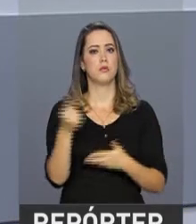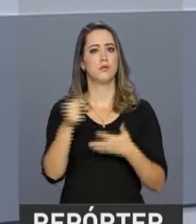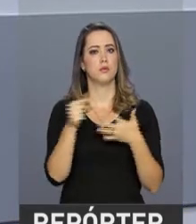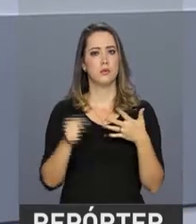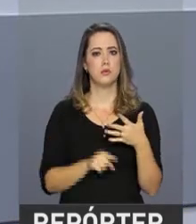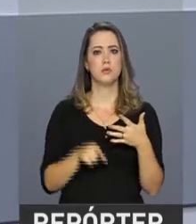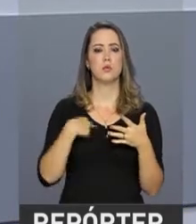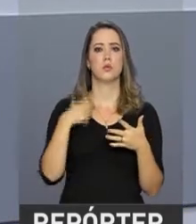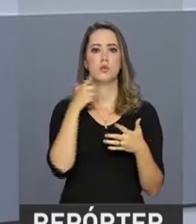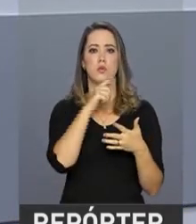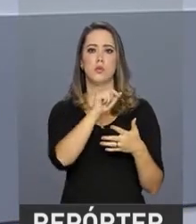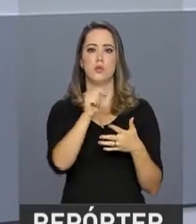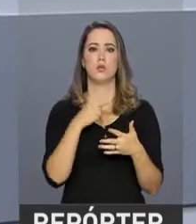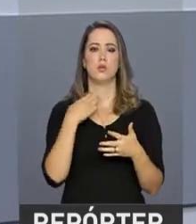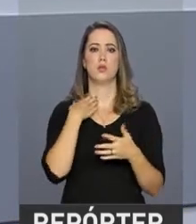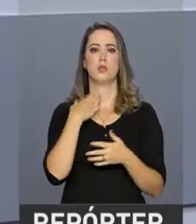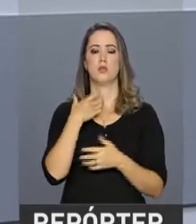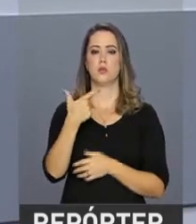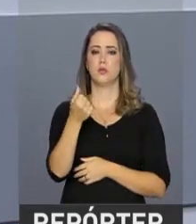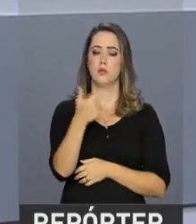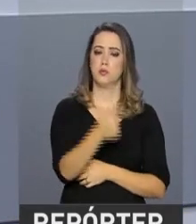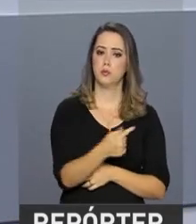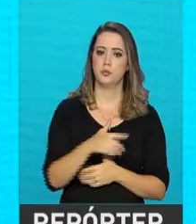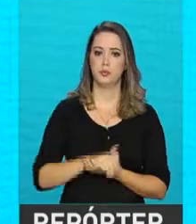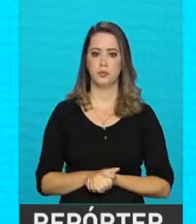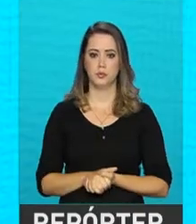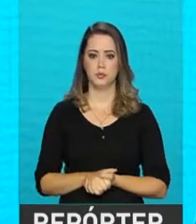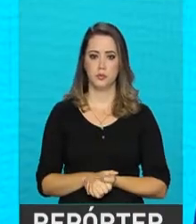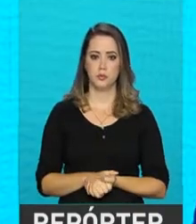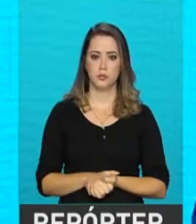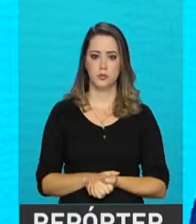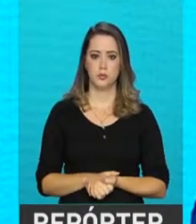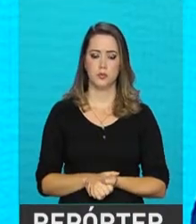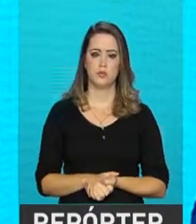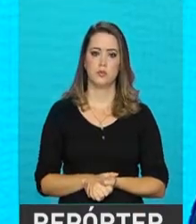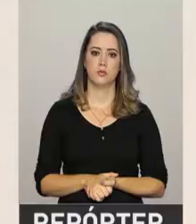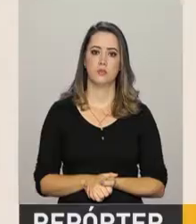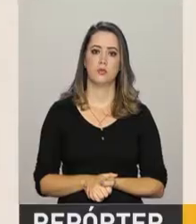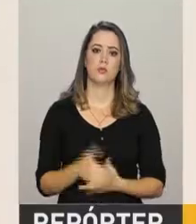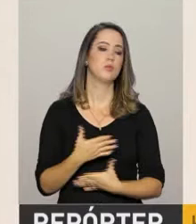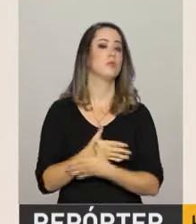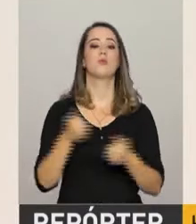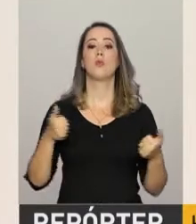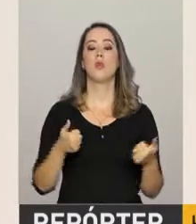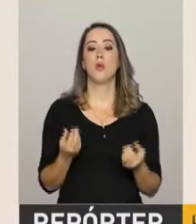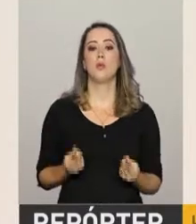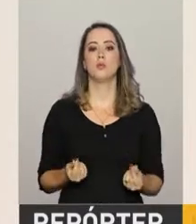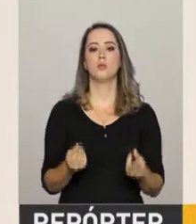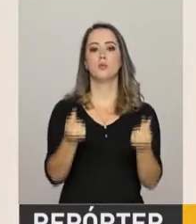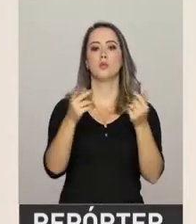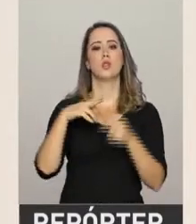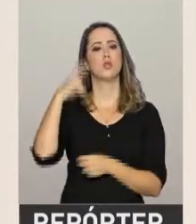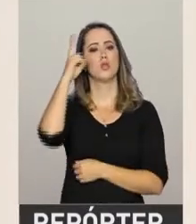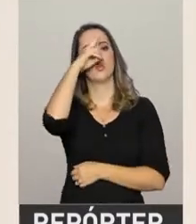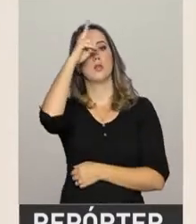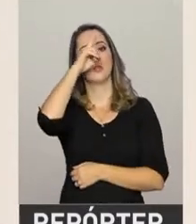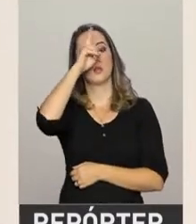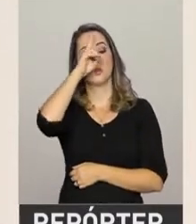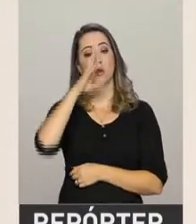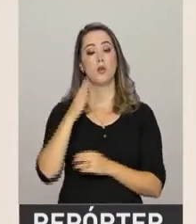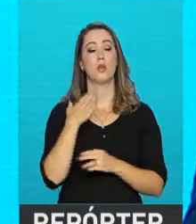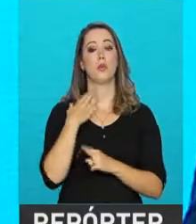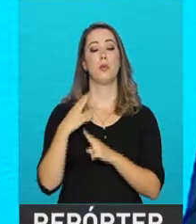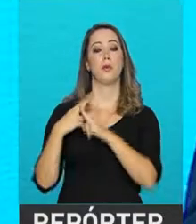conquistas do banco em 2017 o melhor resultado financeiro da história da